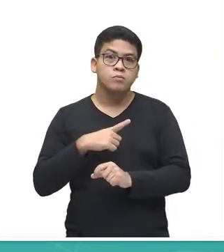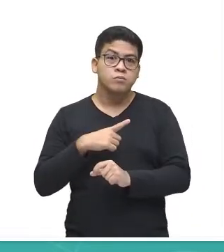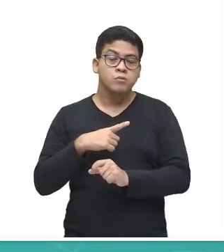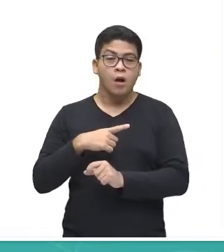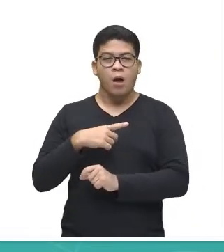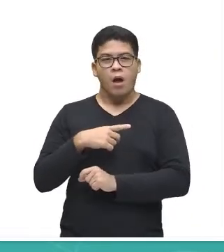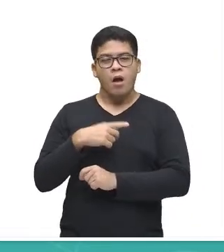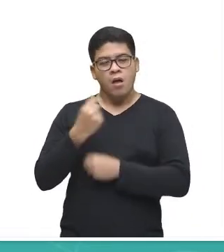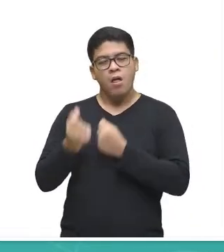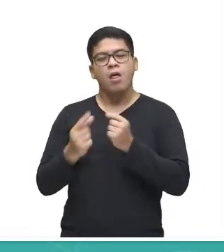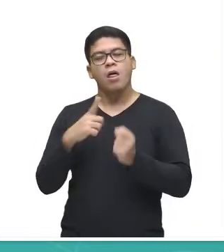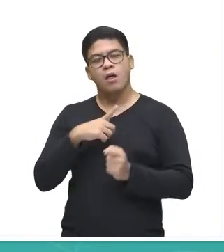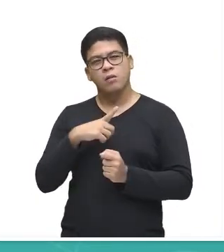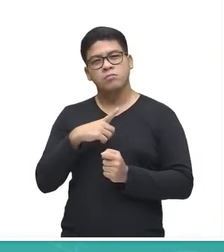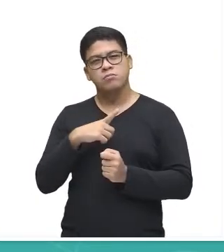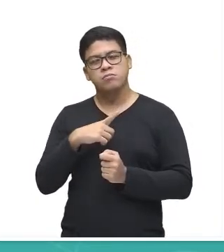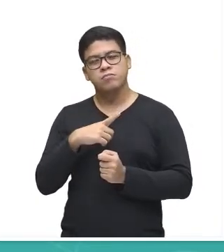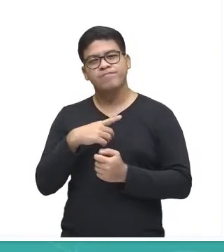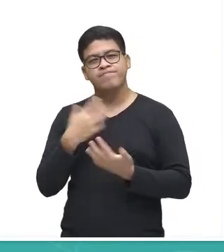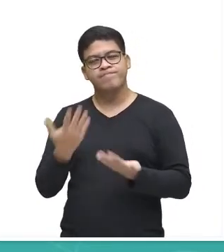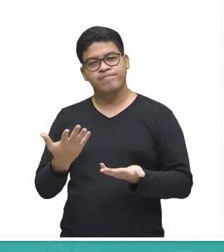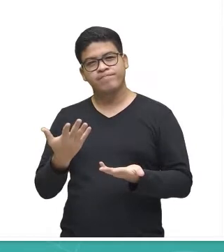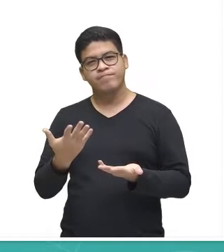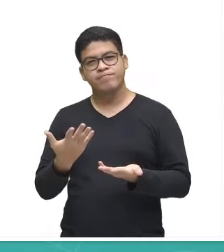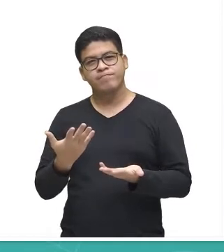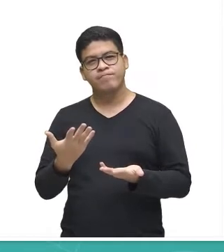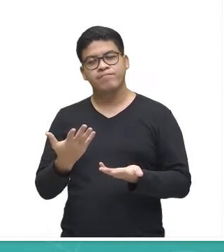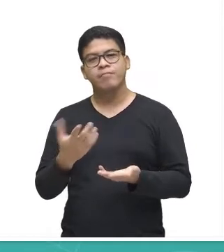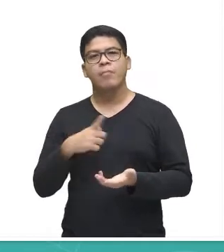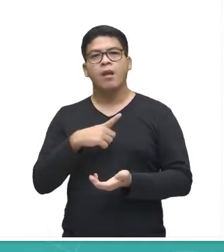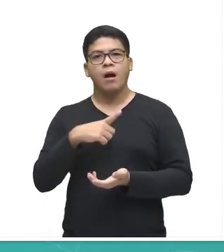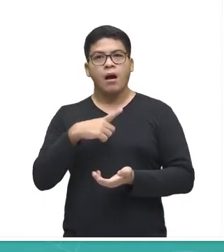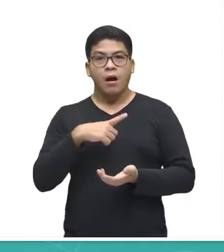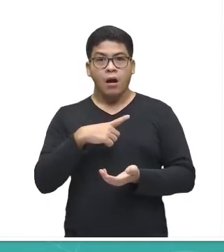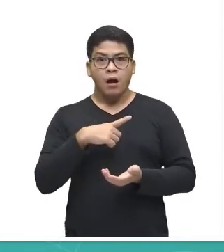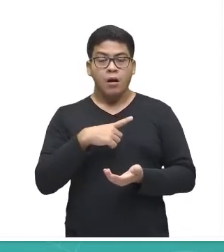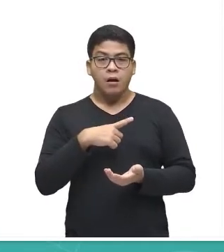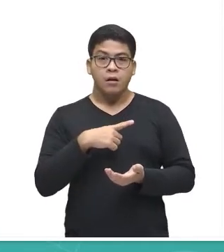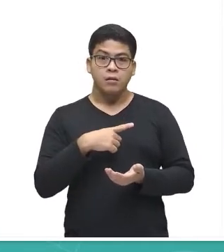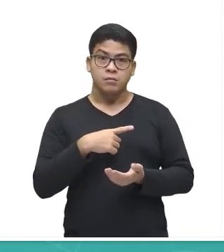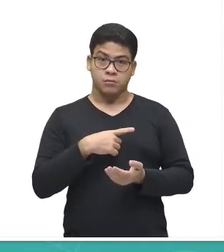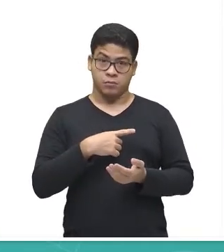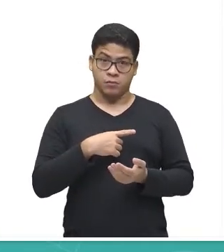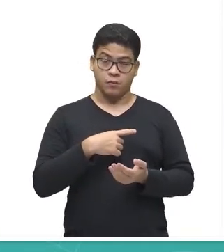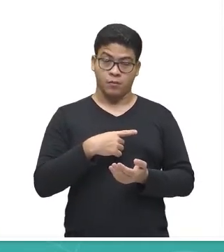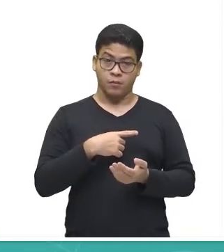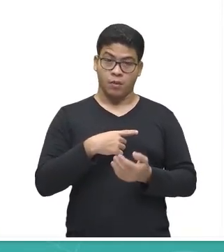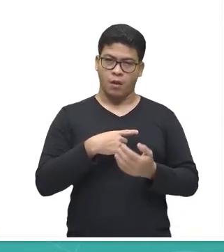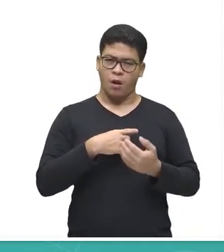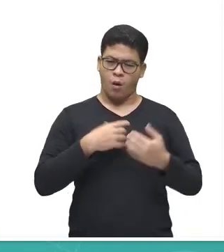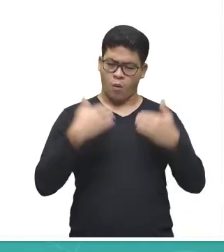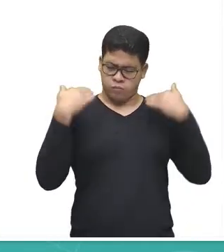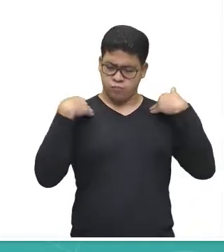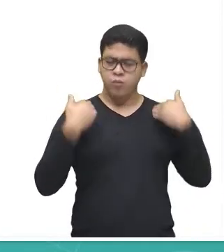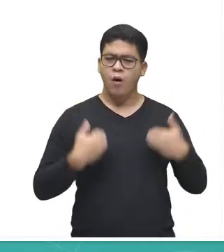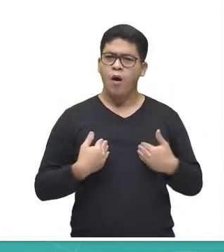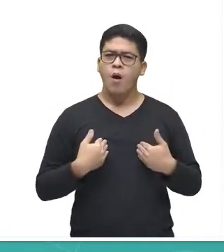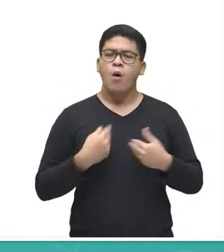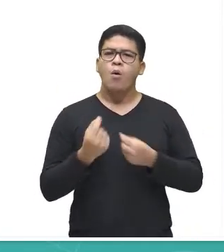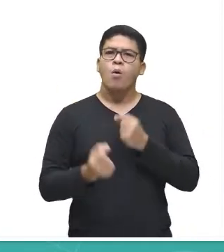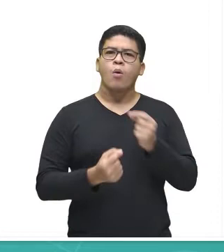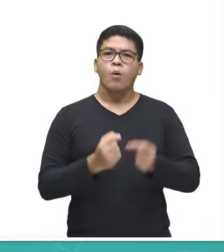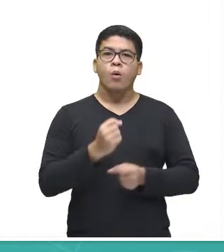mudanças, elas acontecem tanto na vida do menino quanto